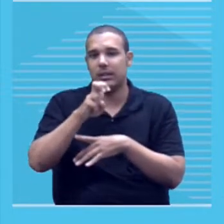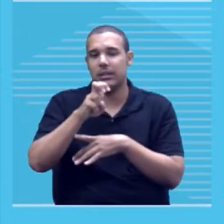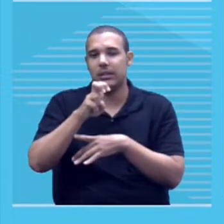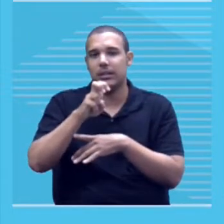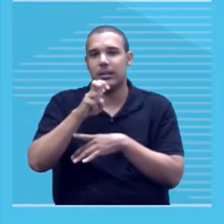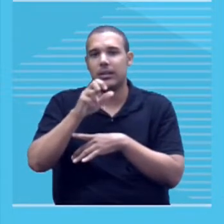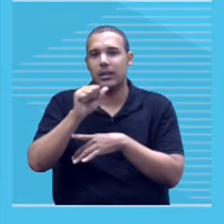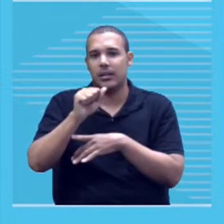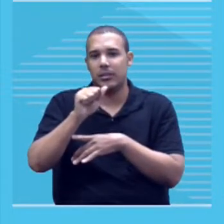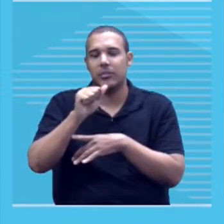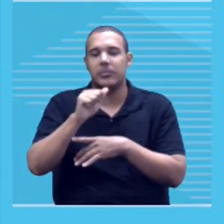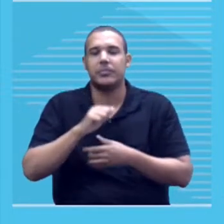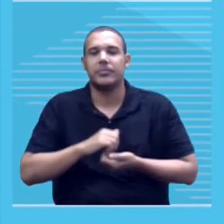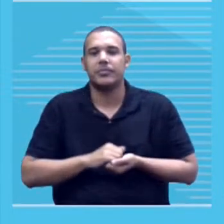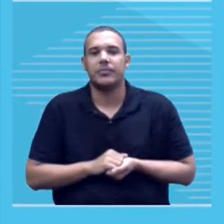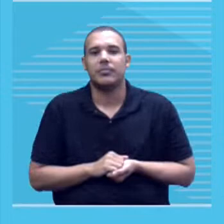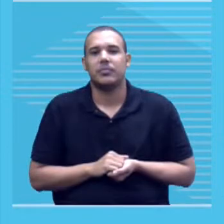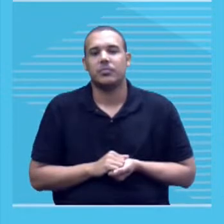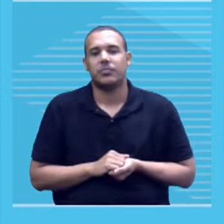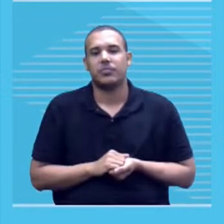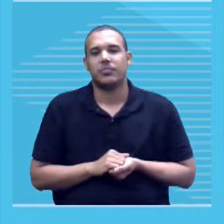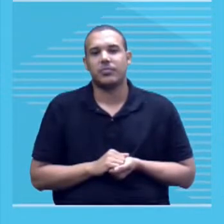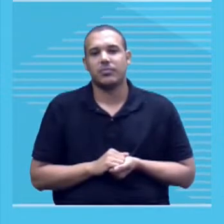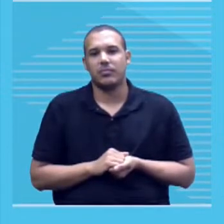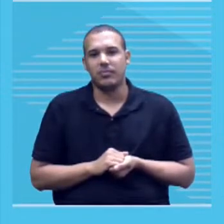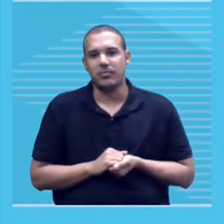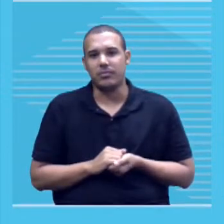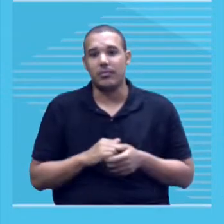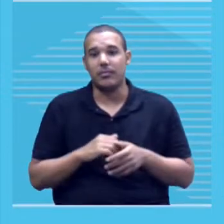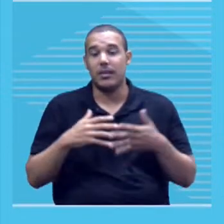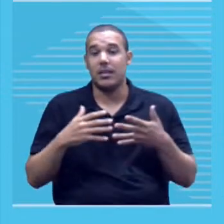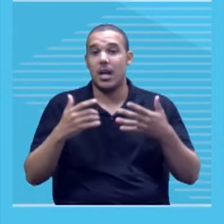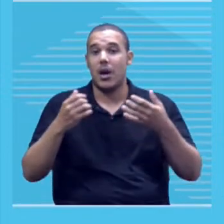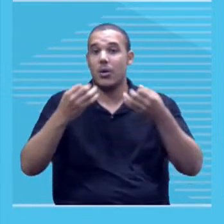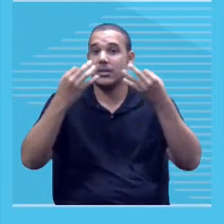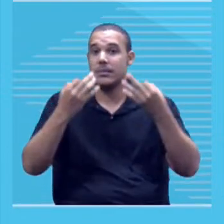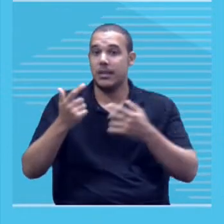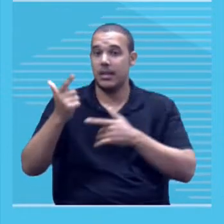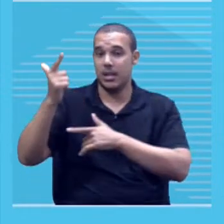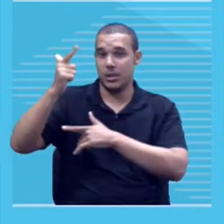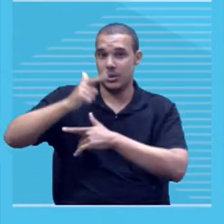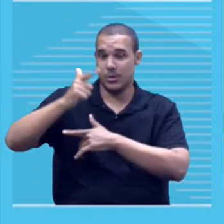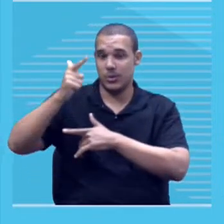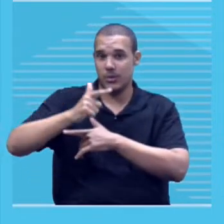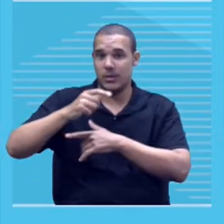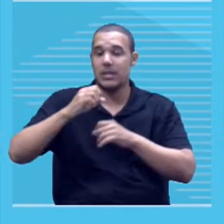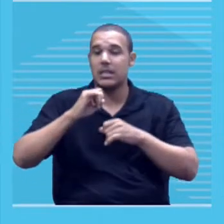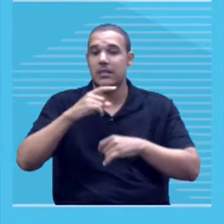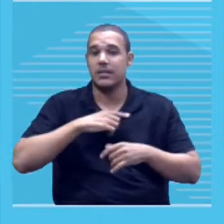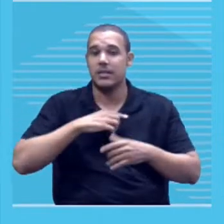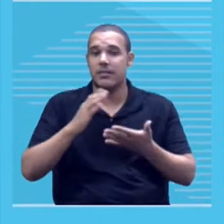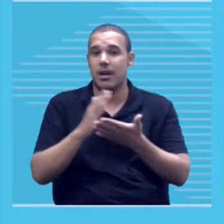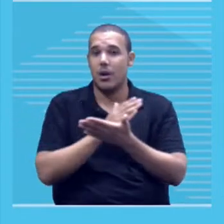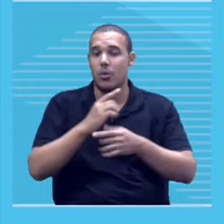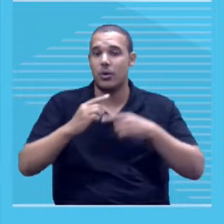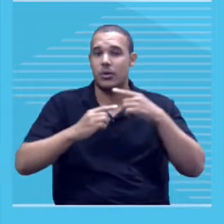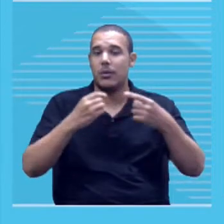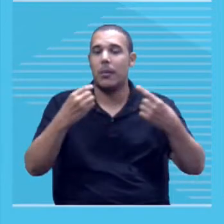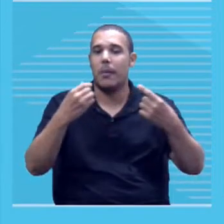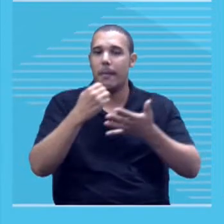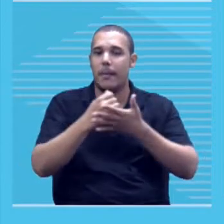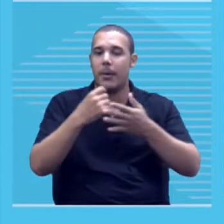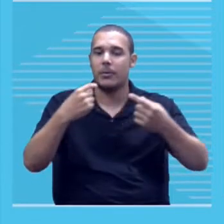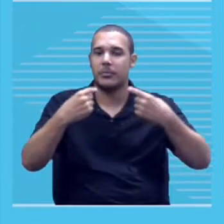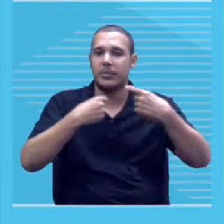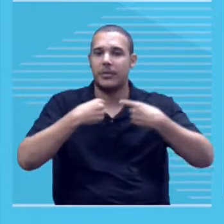amperes. Beleza? O menor valor. Então, dando mais uma explicada na questão para quem está copiando, claro, se você tiver alguma dúvida, você pode ficar à vontade para perguntar. A questão